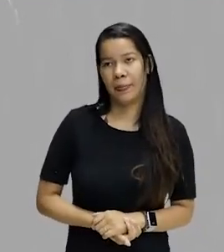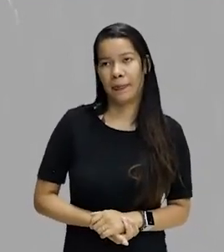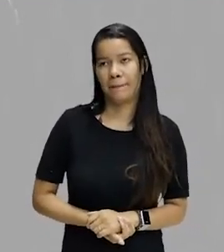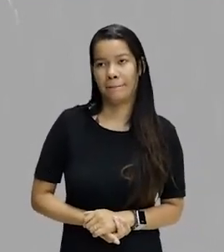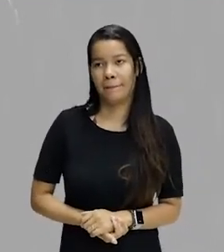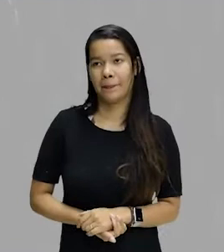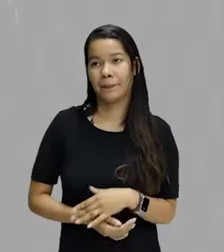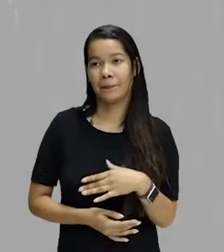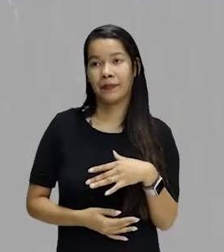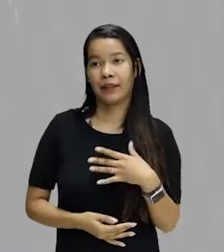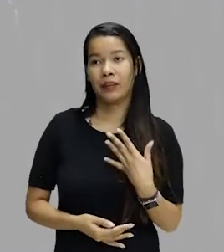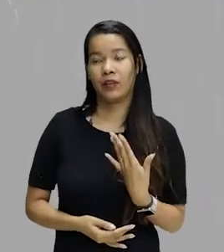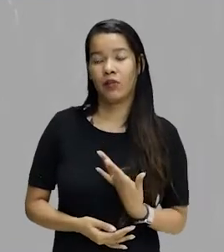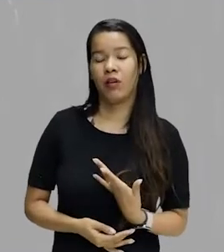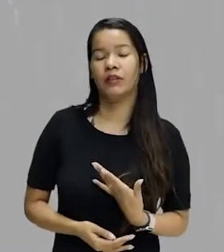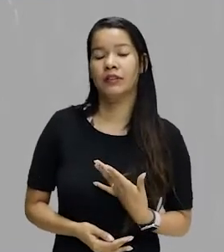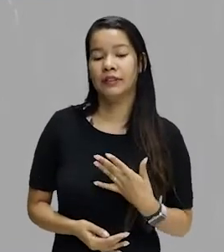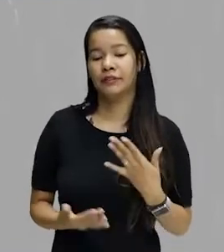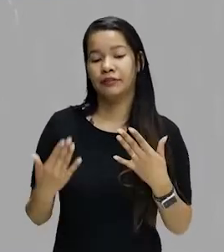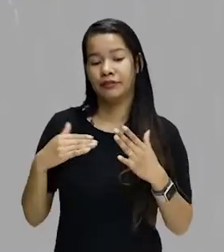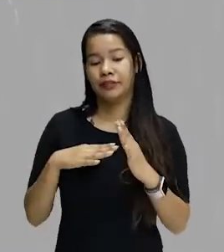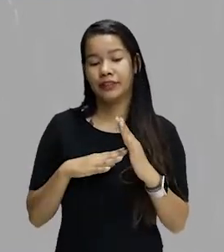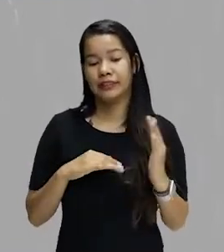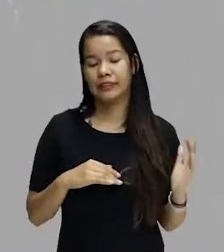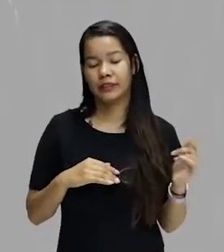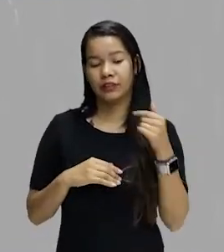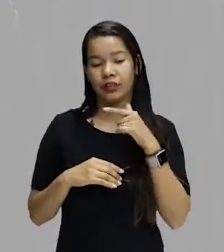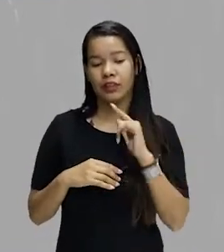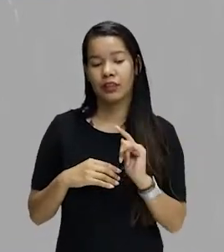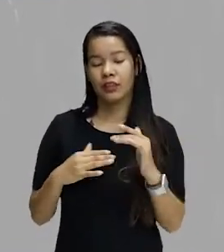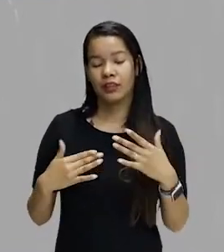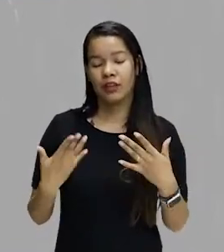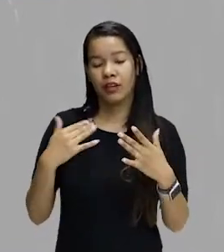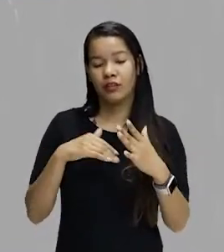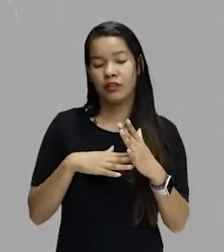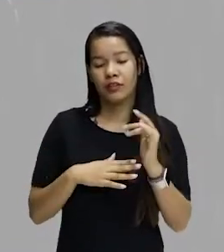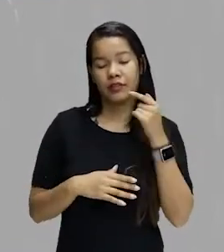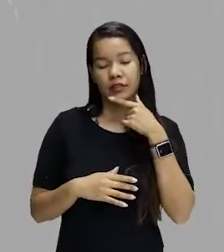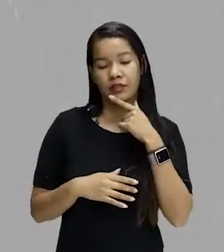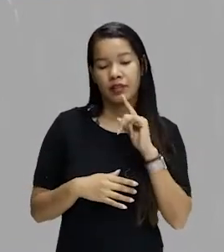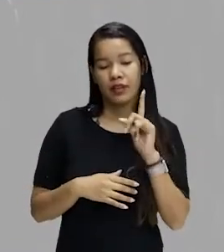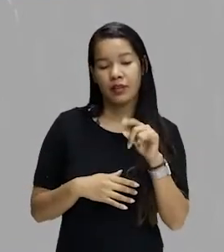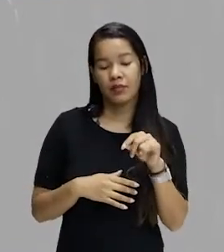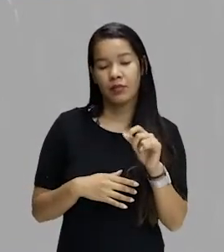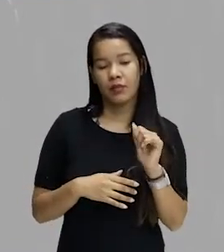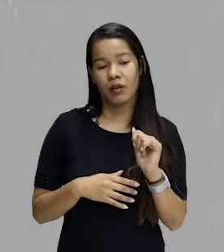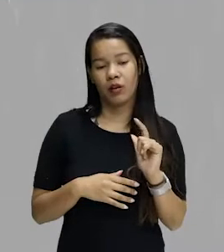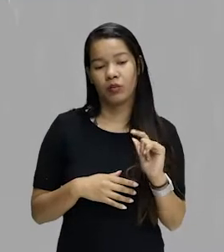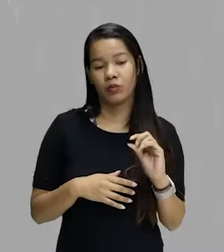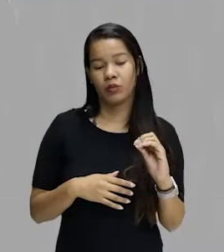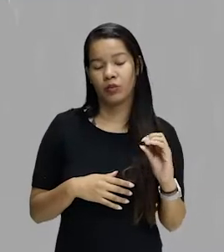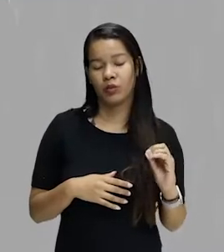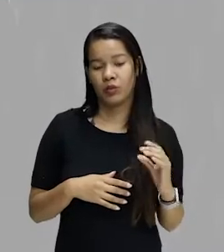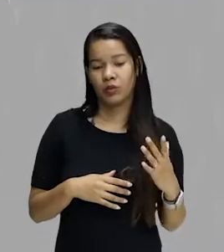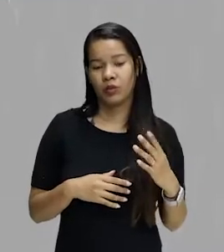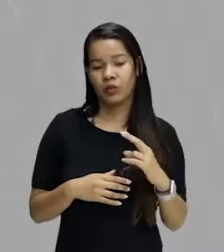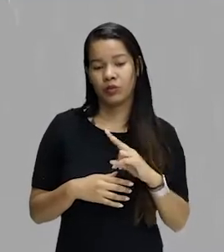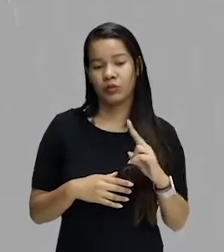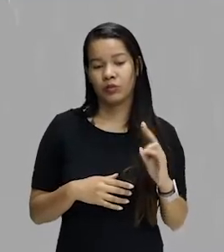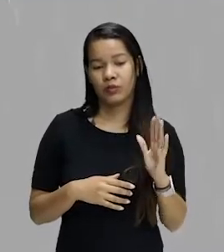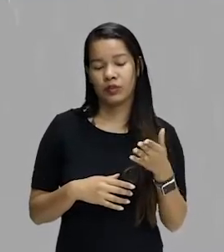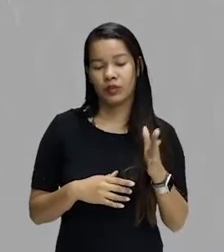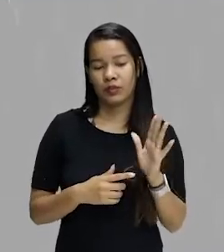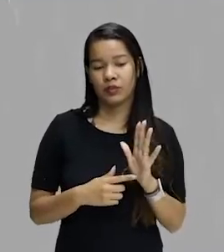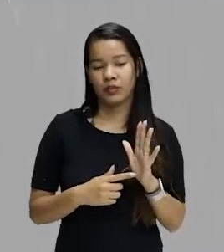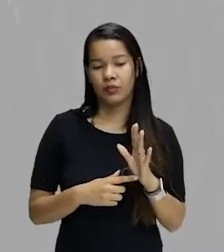perguntar qual é a função obtida. A função obtida é um álcool. O nome está aqui na tela,